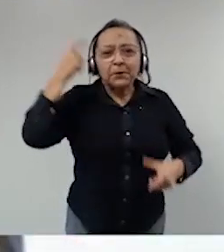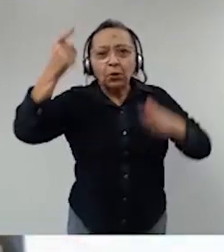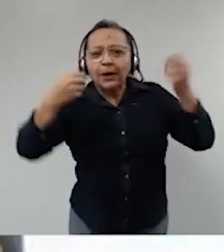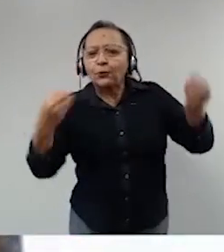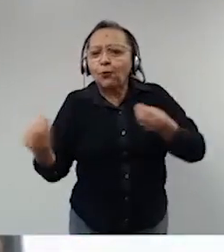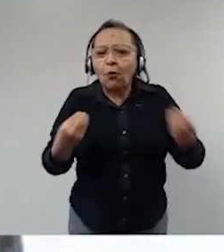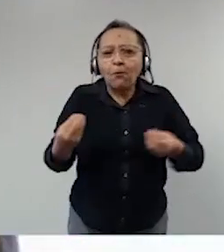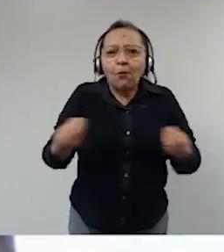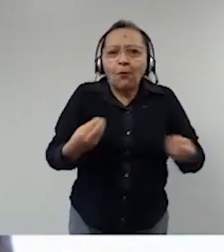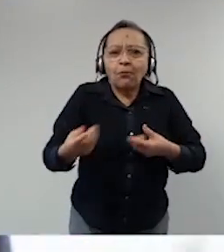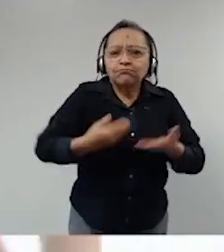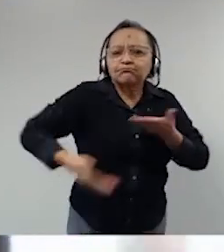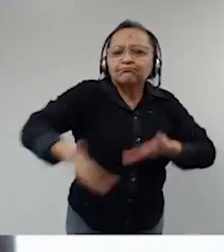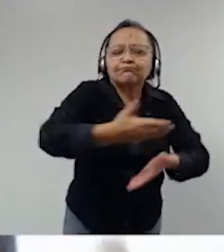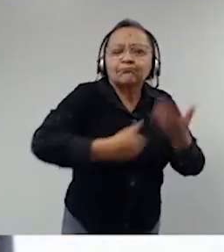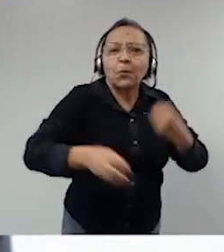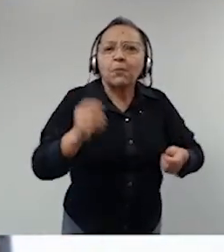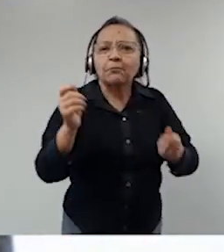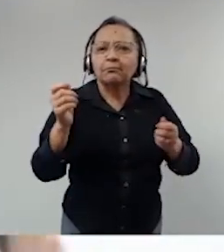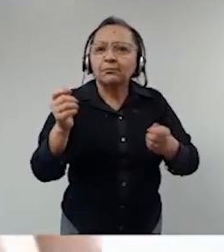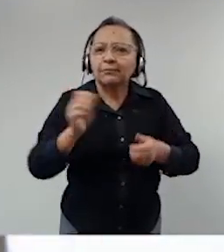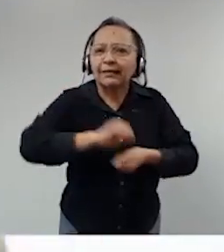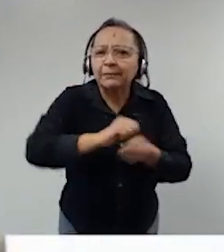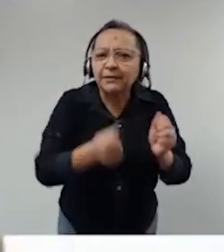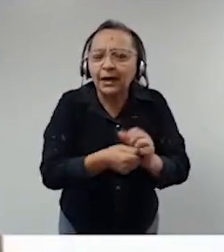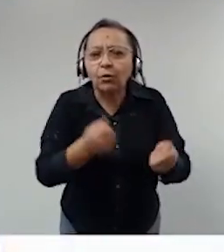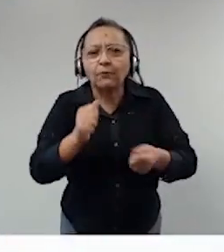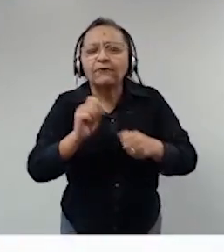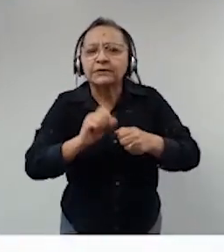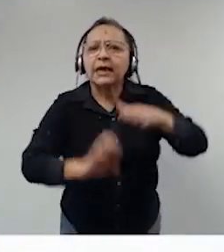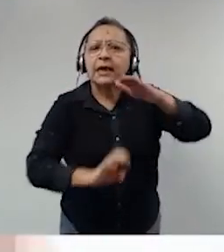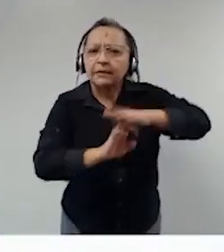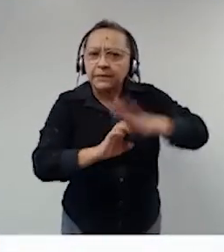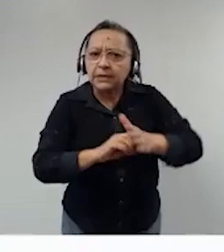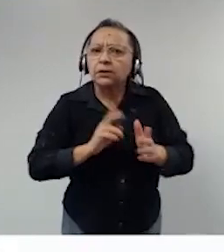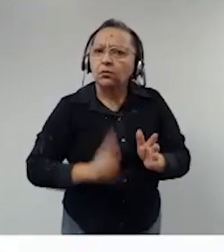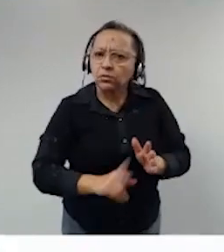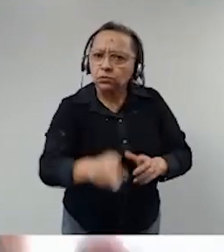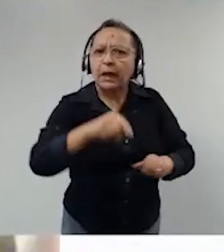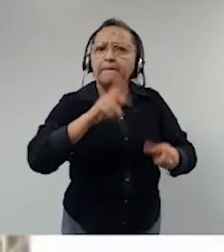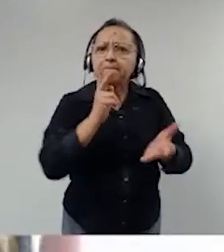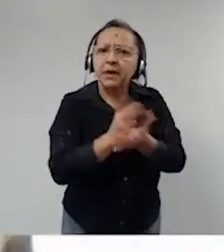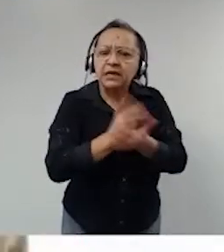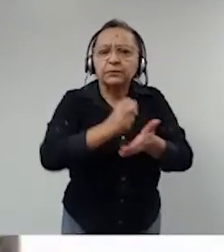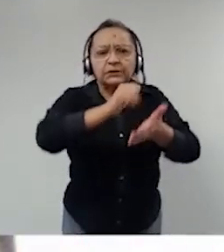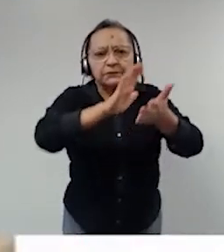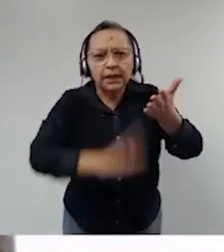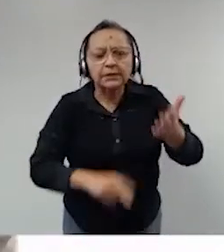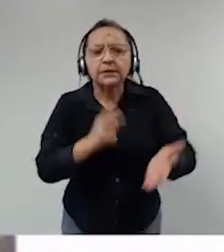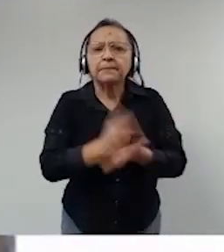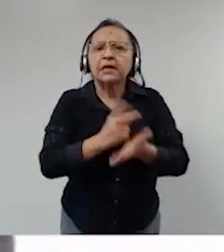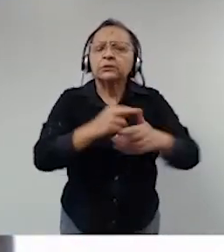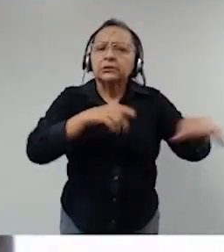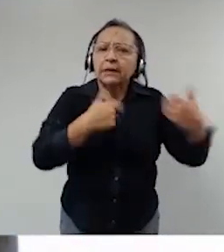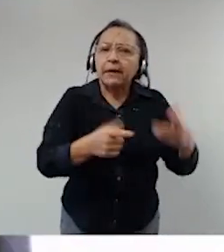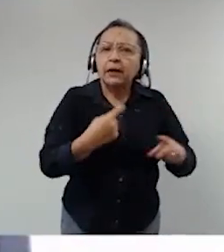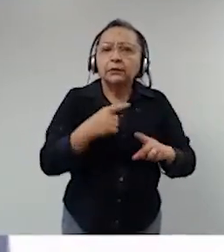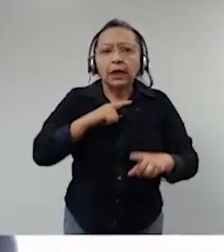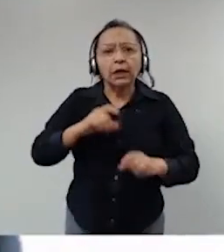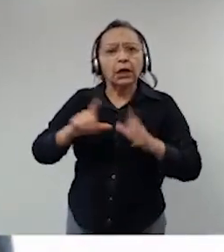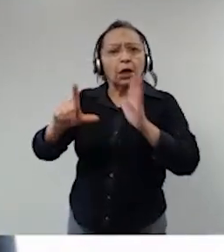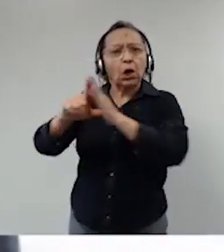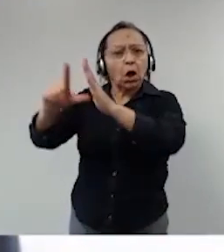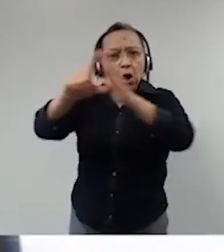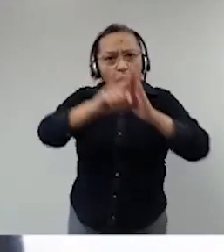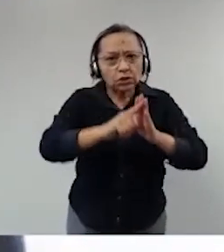nós poderíamos, então, fazer a empresa continuar ativa e continuar com as mesmas atividades, mesmo com as lojas fechadas, que